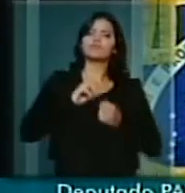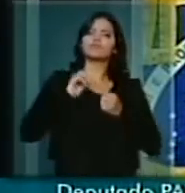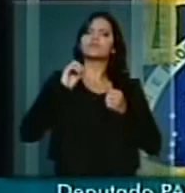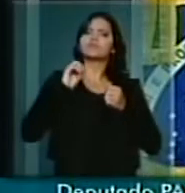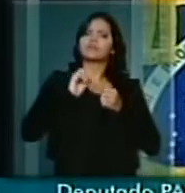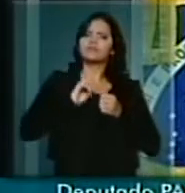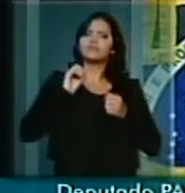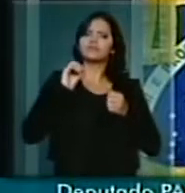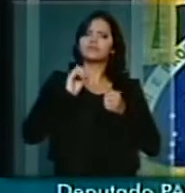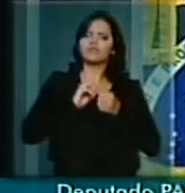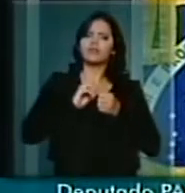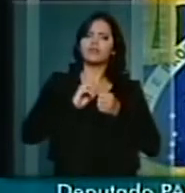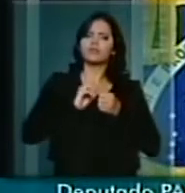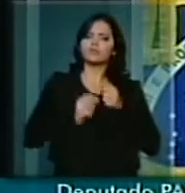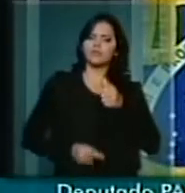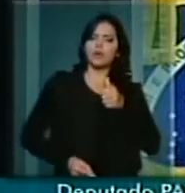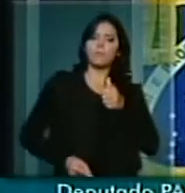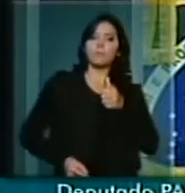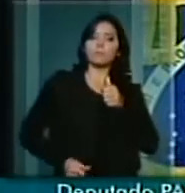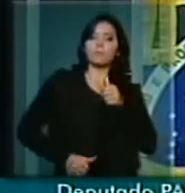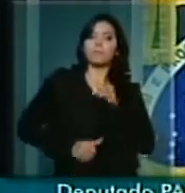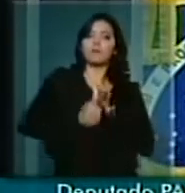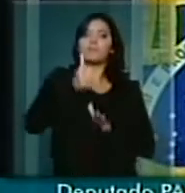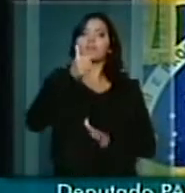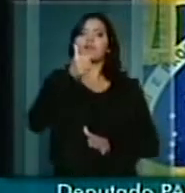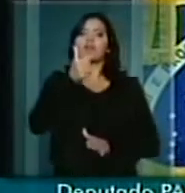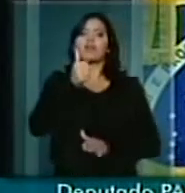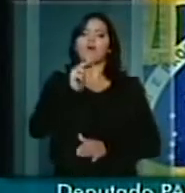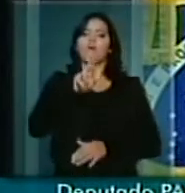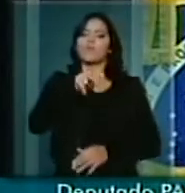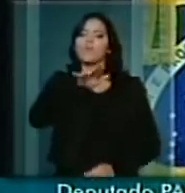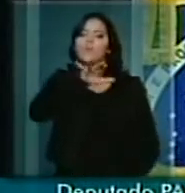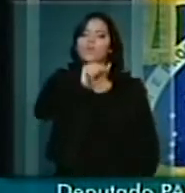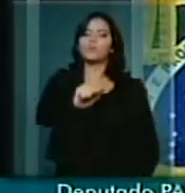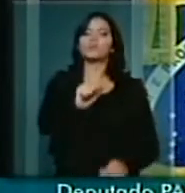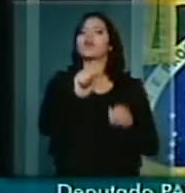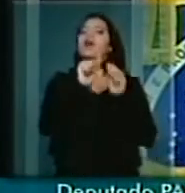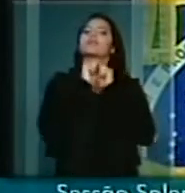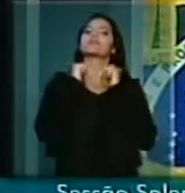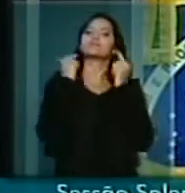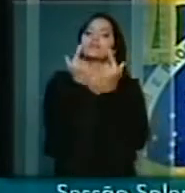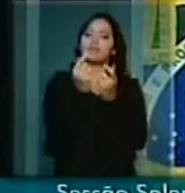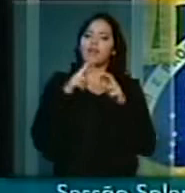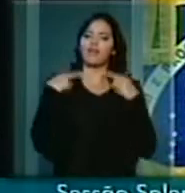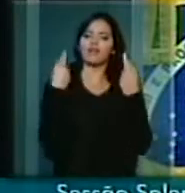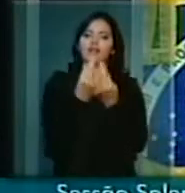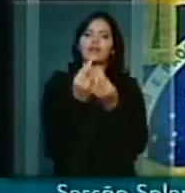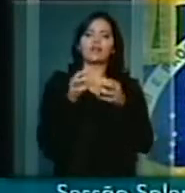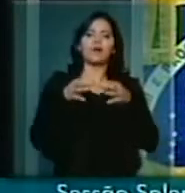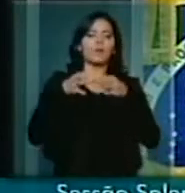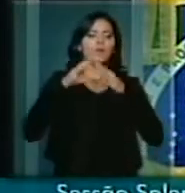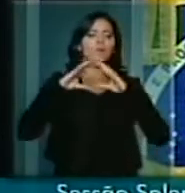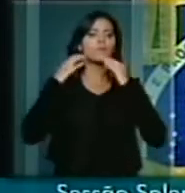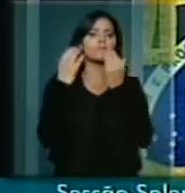Realizamos a primeira e única Assembleia Geral da Comunidade Universitária.